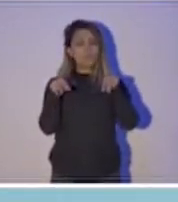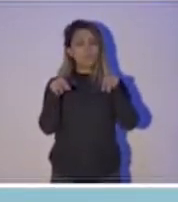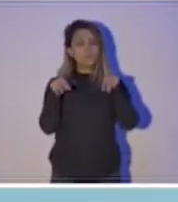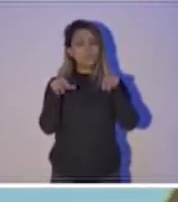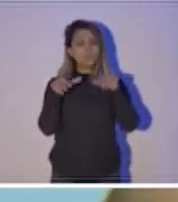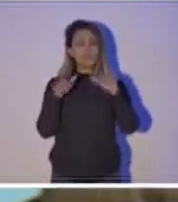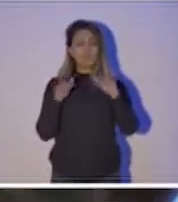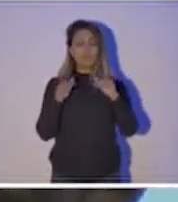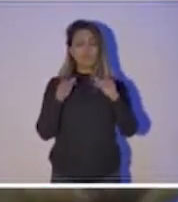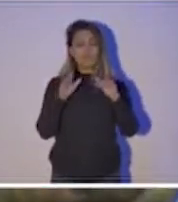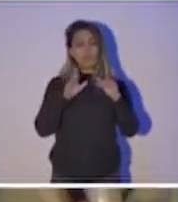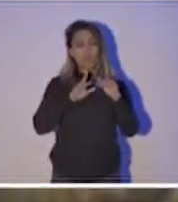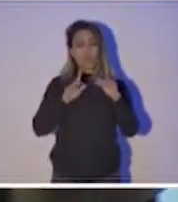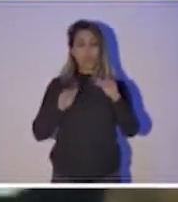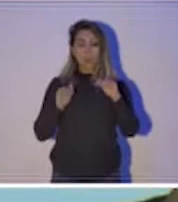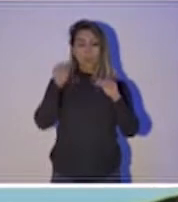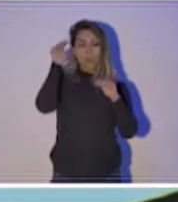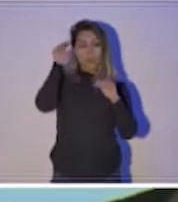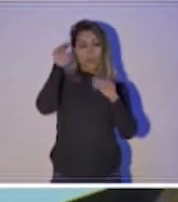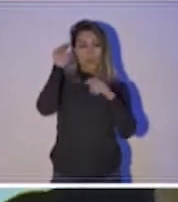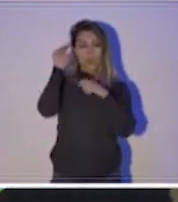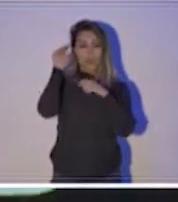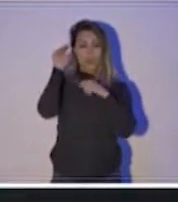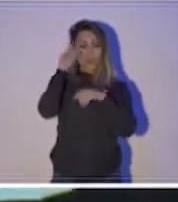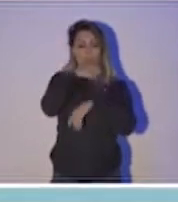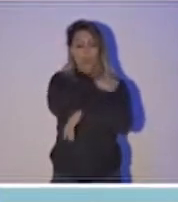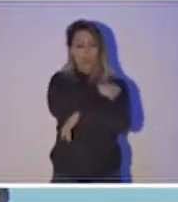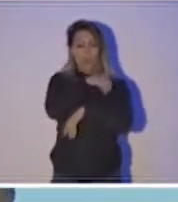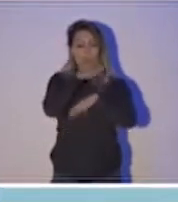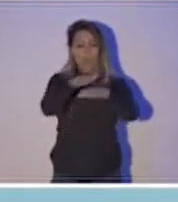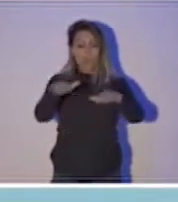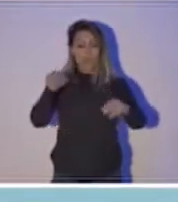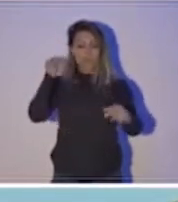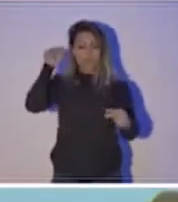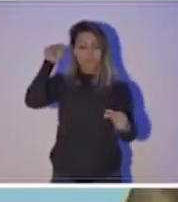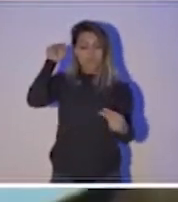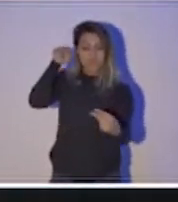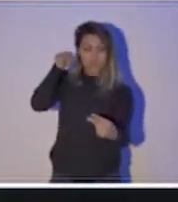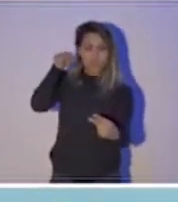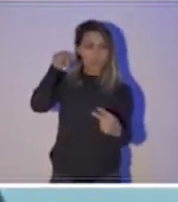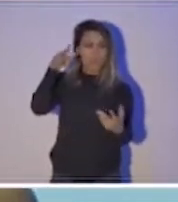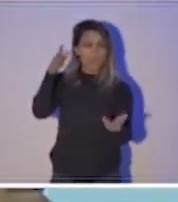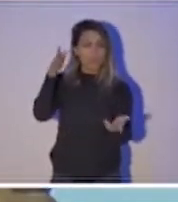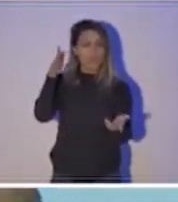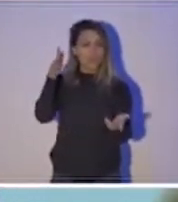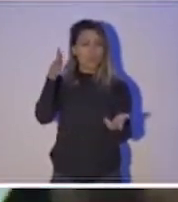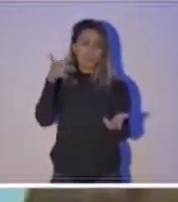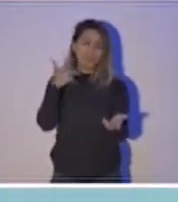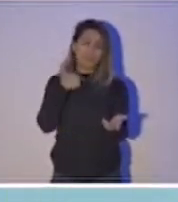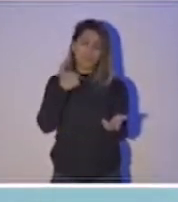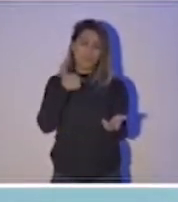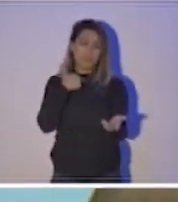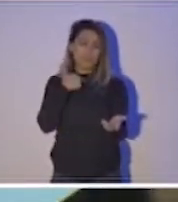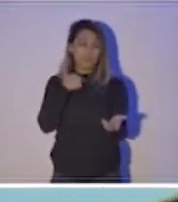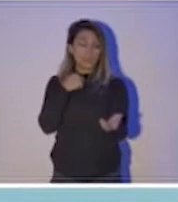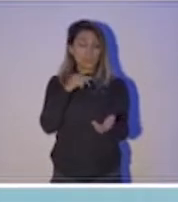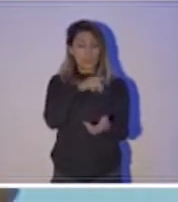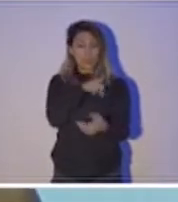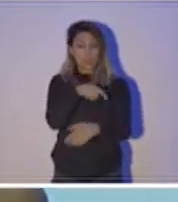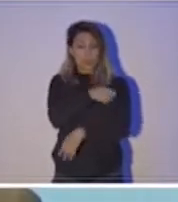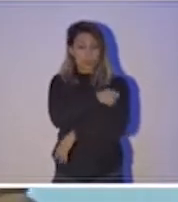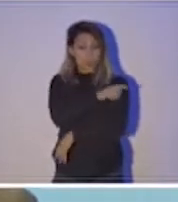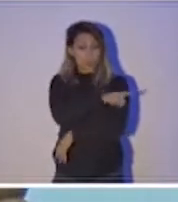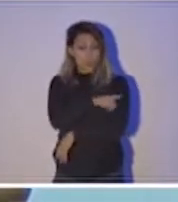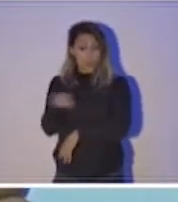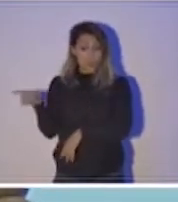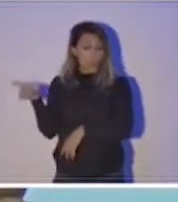vocês. Vocês não são fontes de problemas, vocês são fontes de soluções. E, para isso, é preciso que vocês